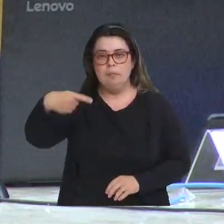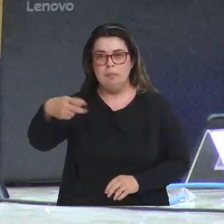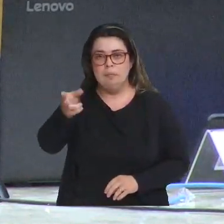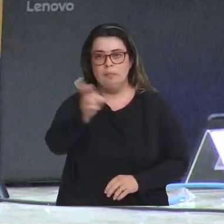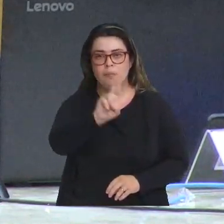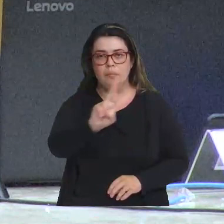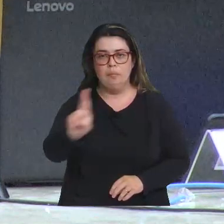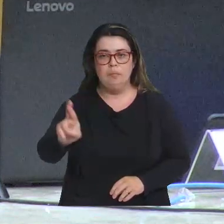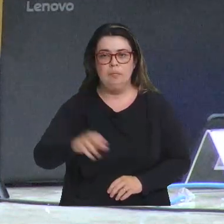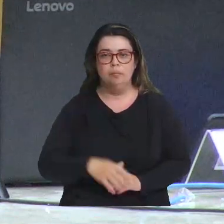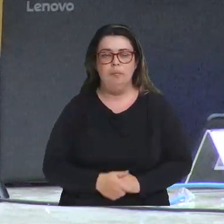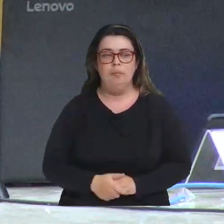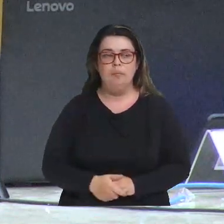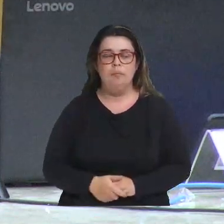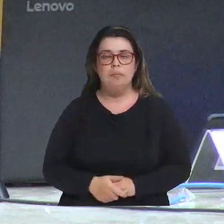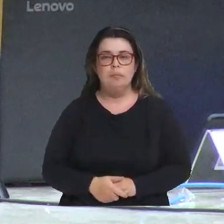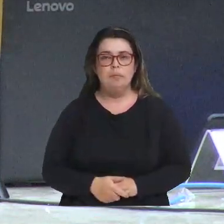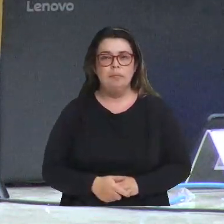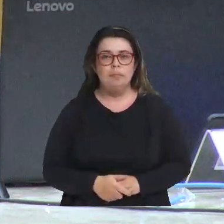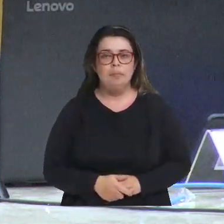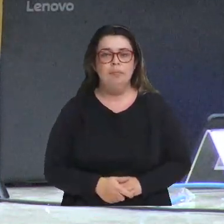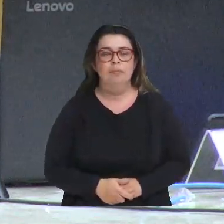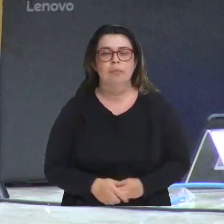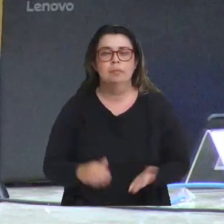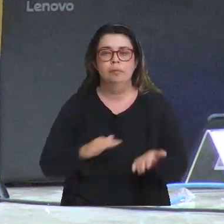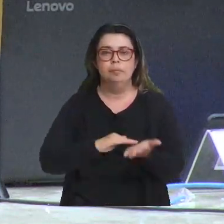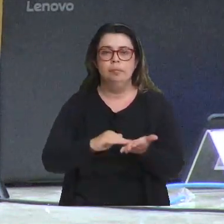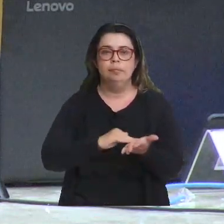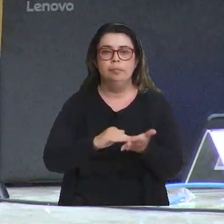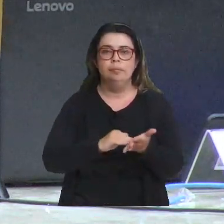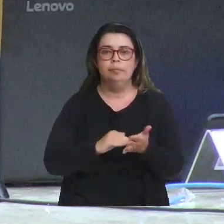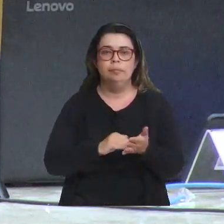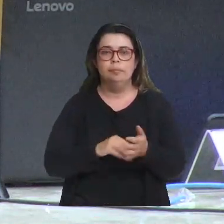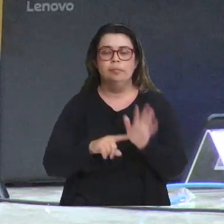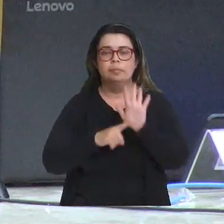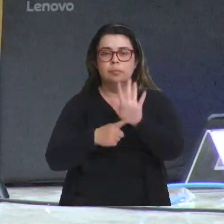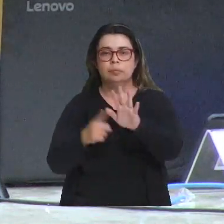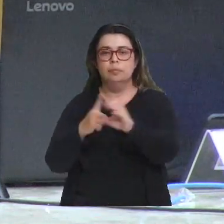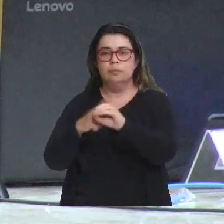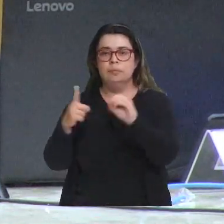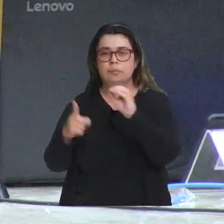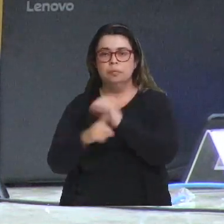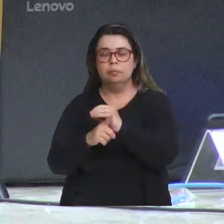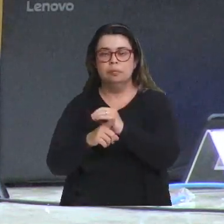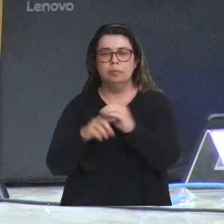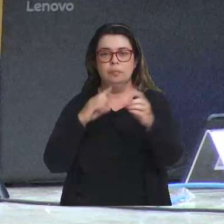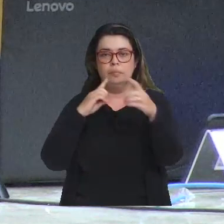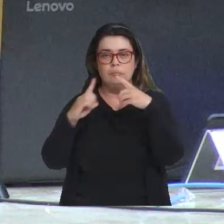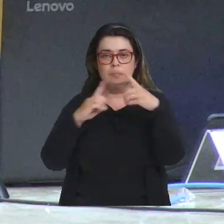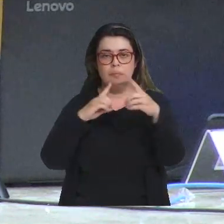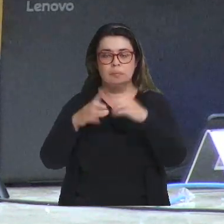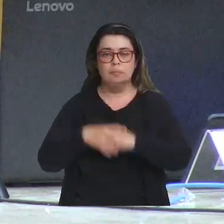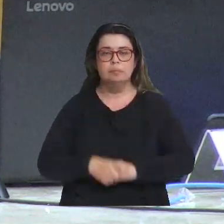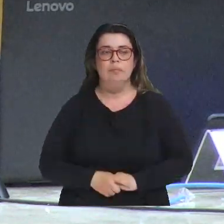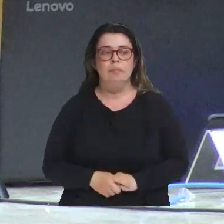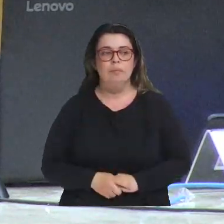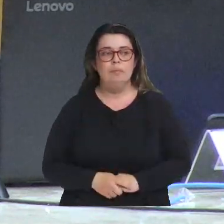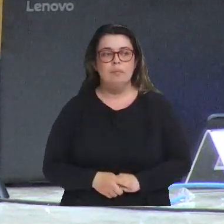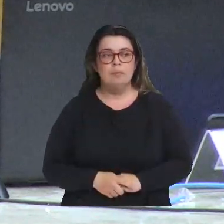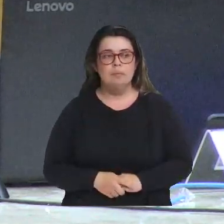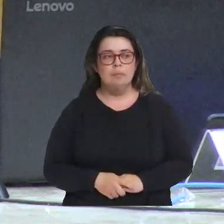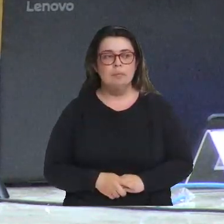R$ 81.991,94, junto à unidade orçamentária da Secretaria Municipal de Assistência Social. Em discussão?